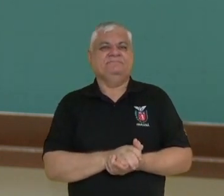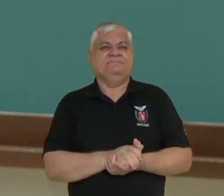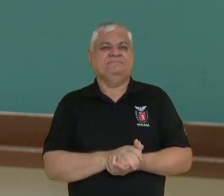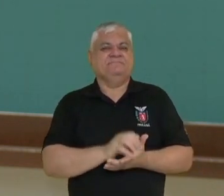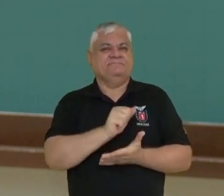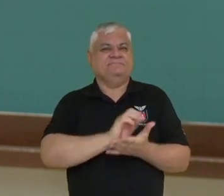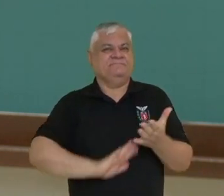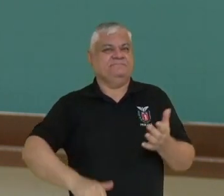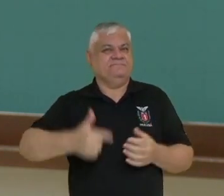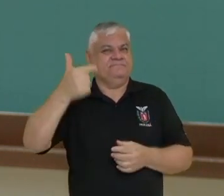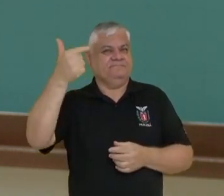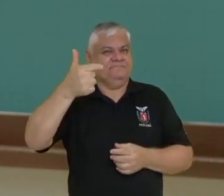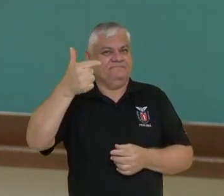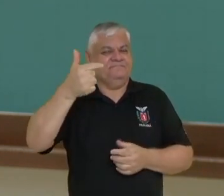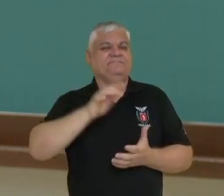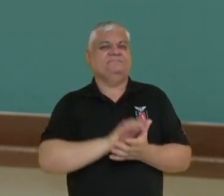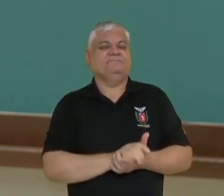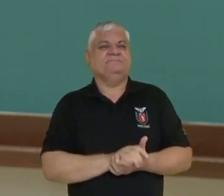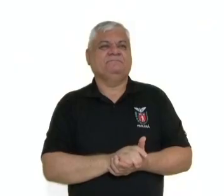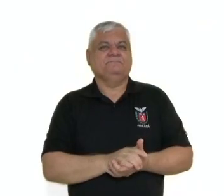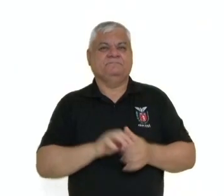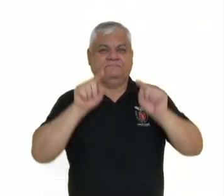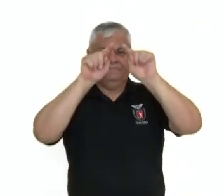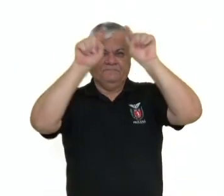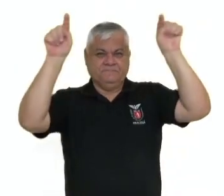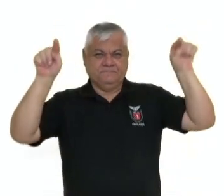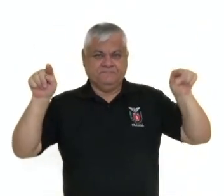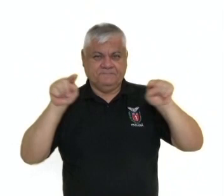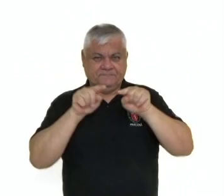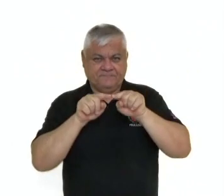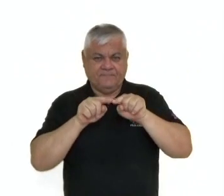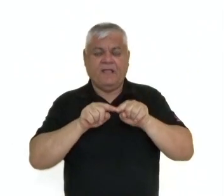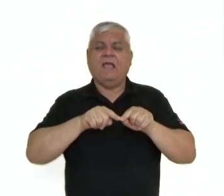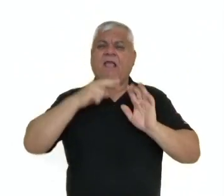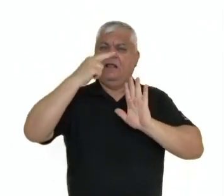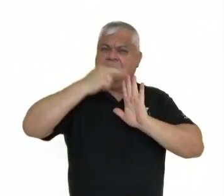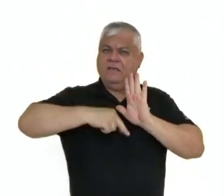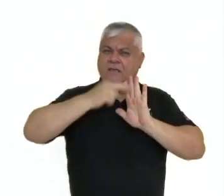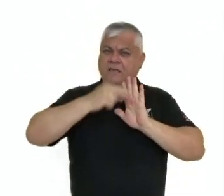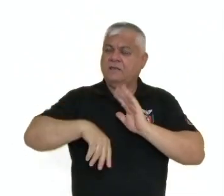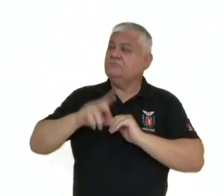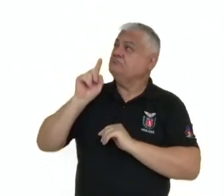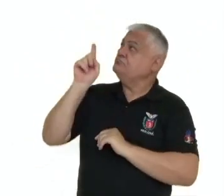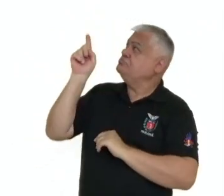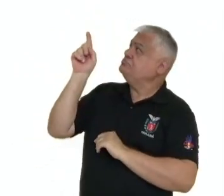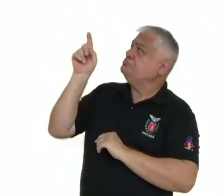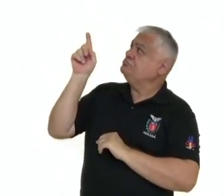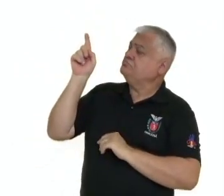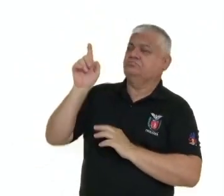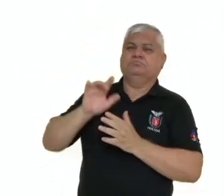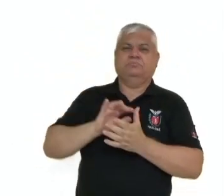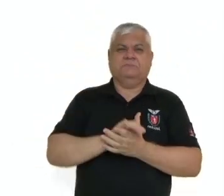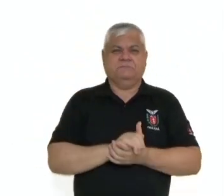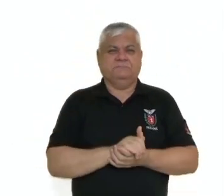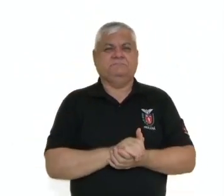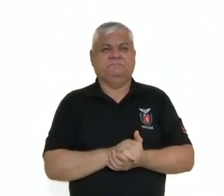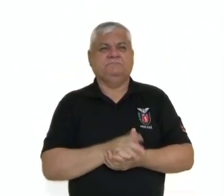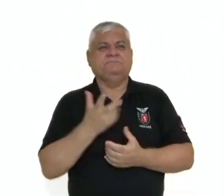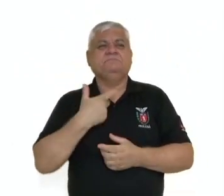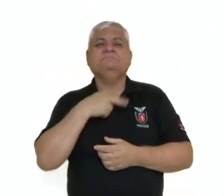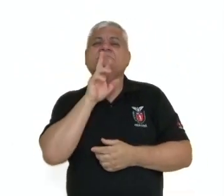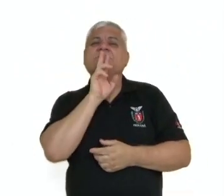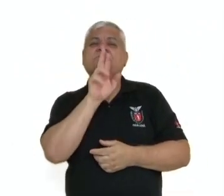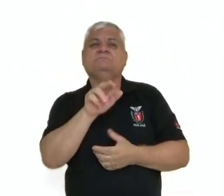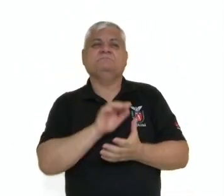Agora a atividade de número 2. Acompanhe aqui então o nosso trecho aqui, certo? Que está na tela e responda o